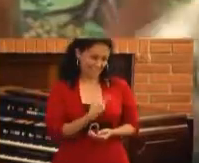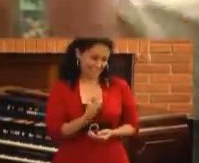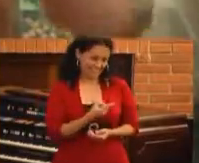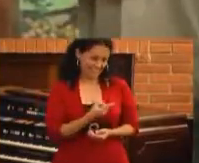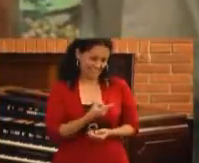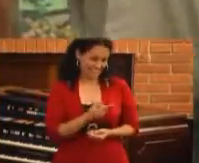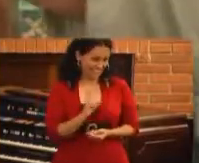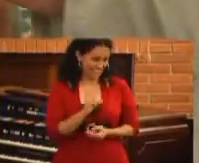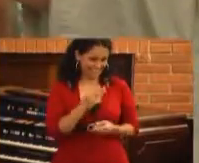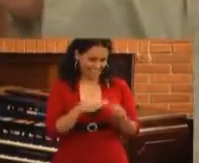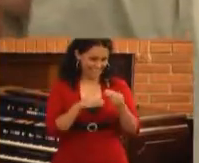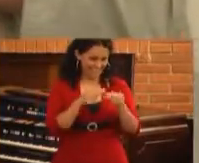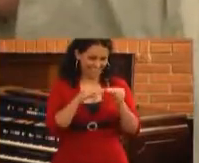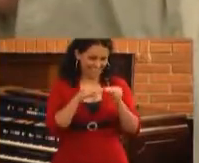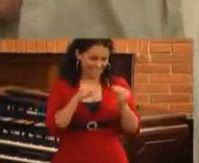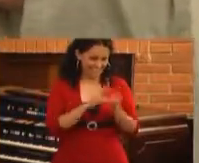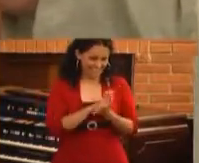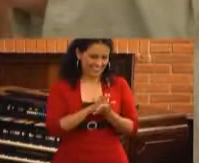dessa